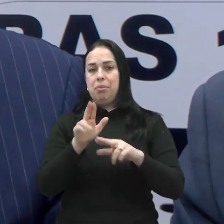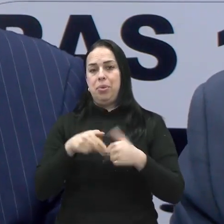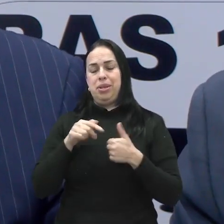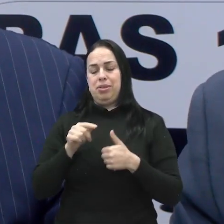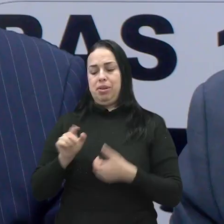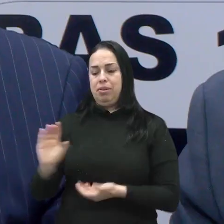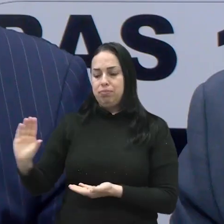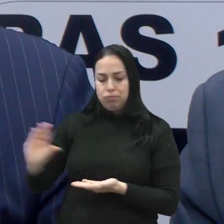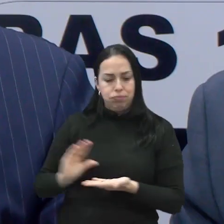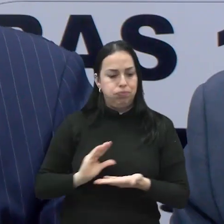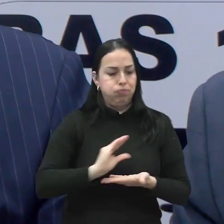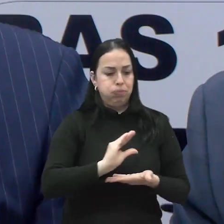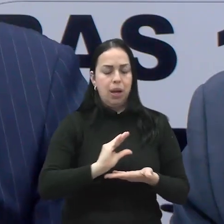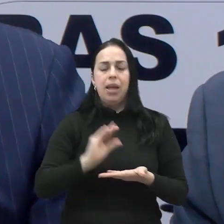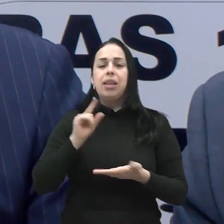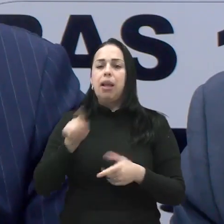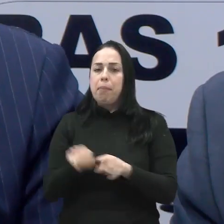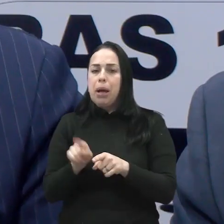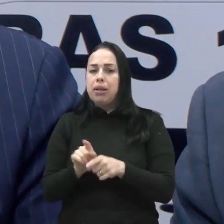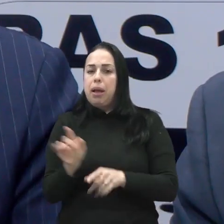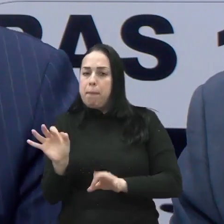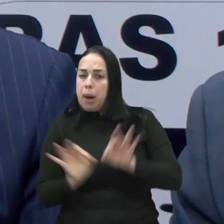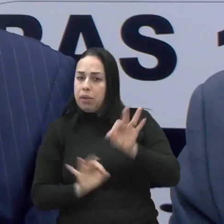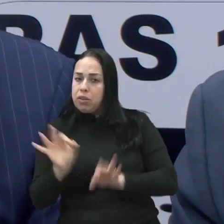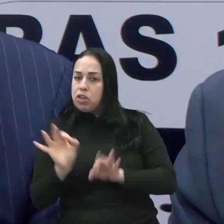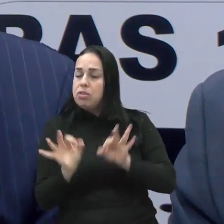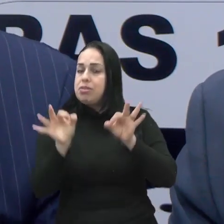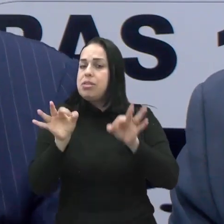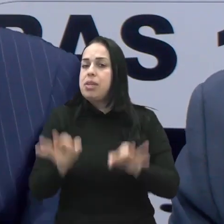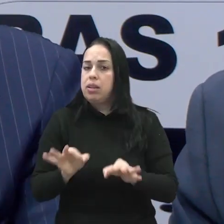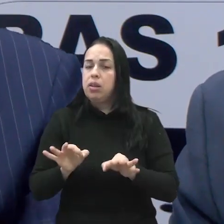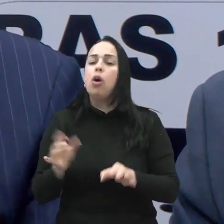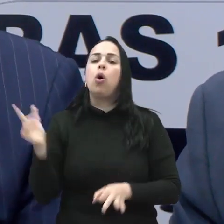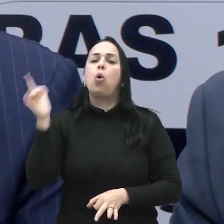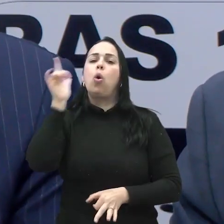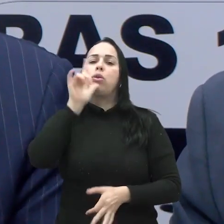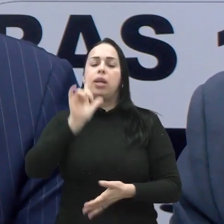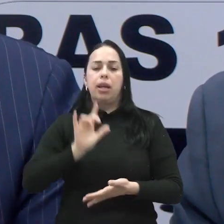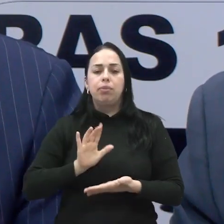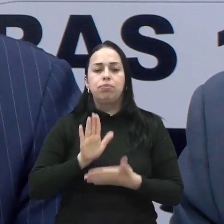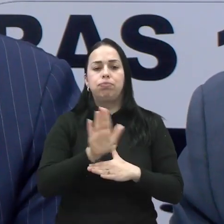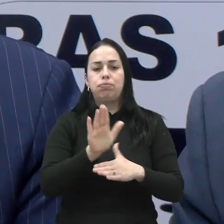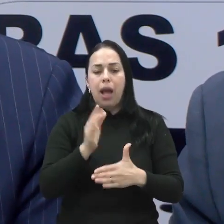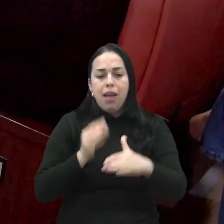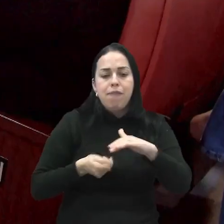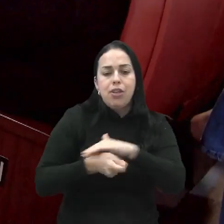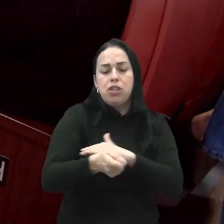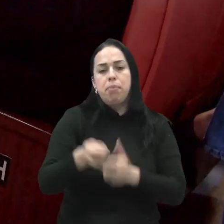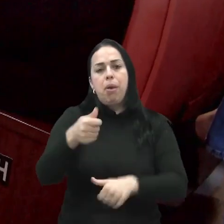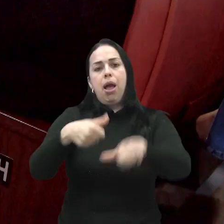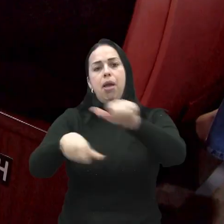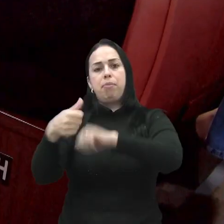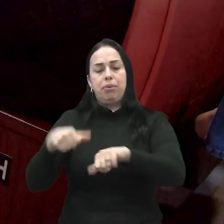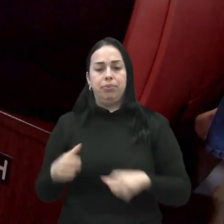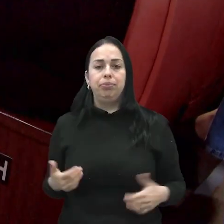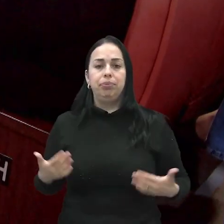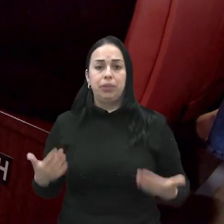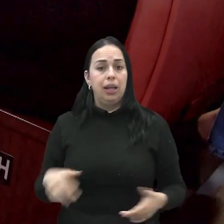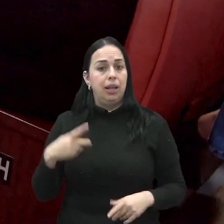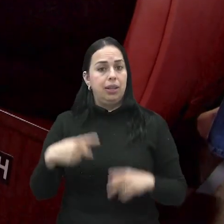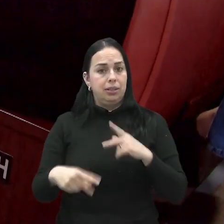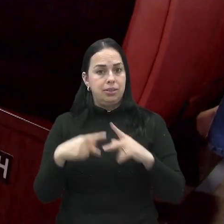gestão eficiente, nós conseguimos mudar a atenção à saúde da nossa população. Para São José